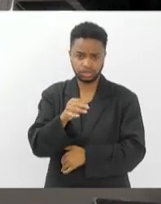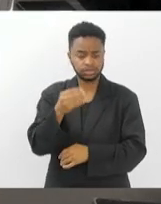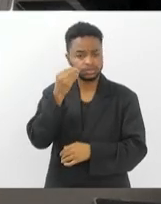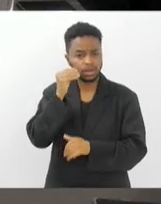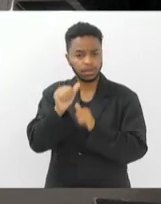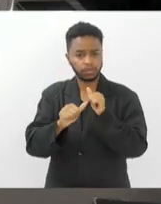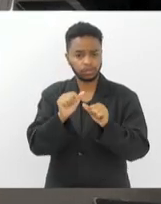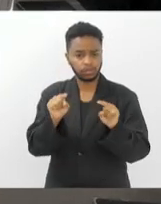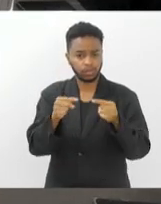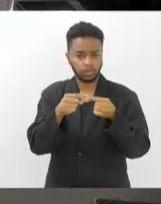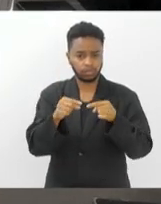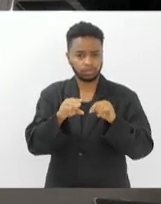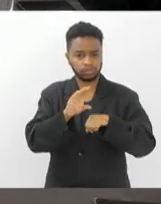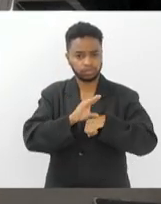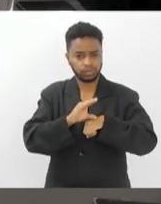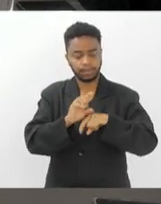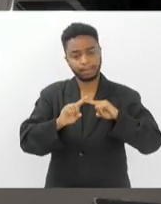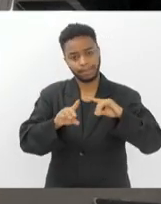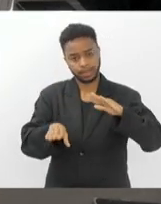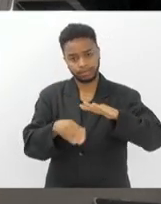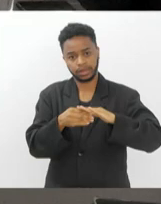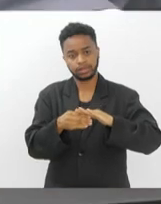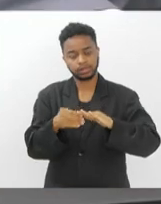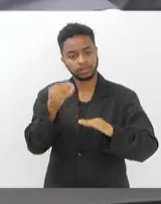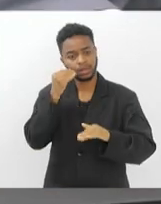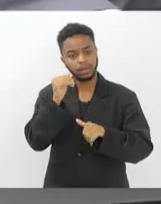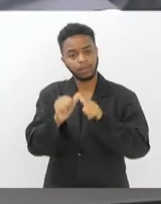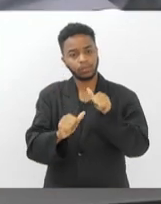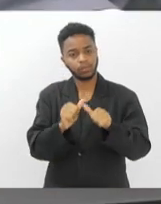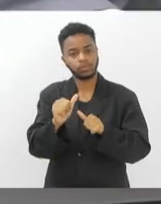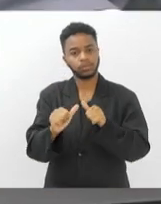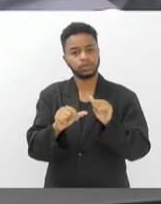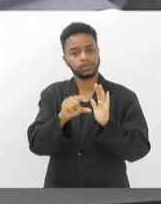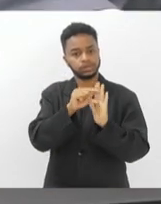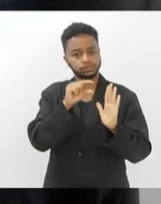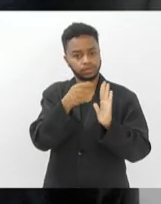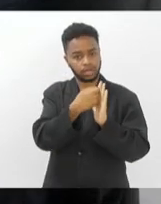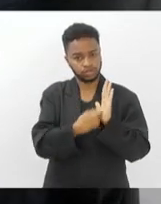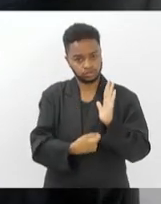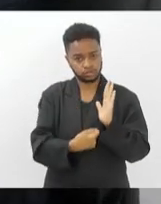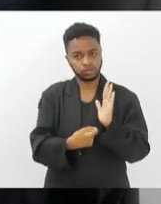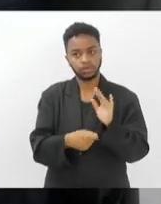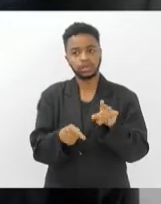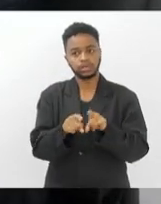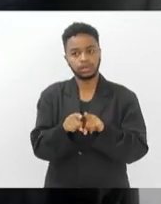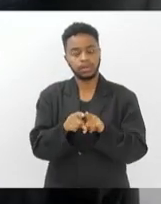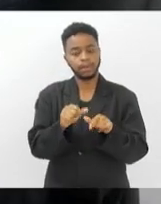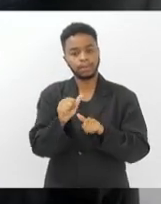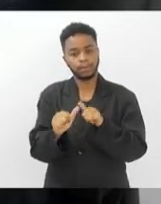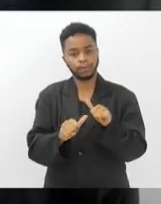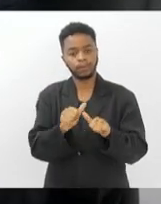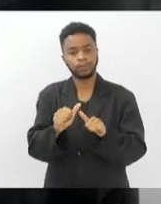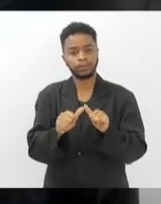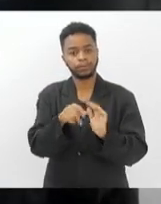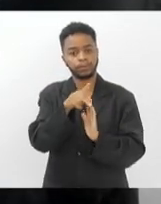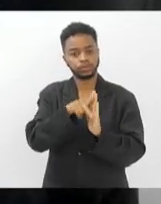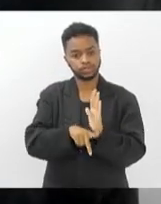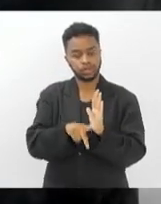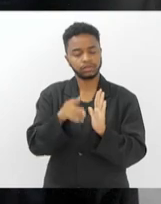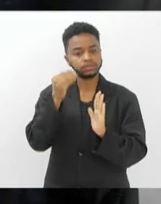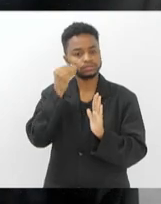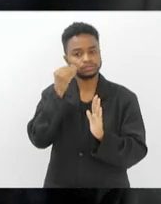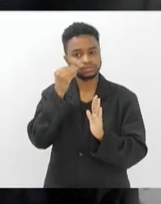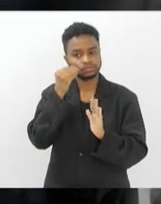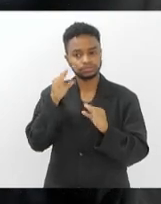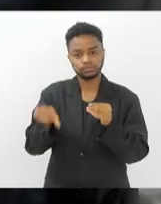pela constitucionalidade com emendas para fazer a alteração tanto na emenda quanto no texto do projeto, para incluir o